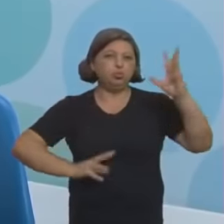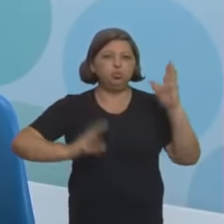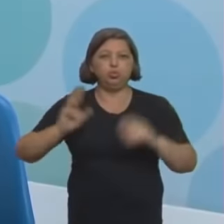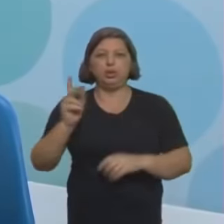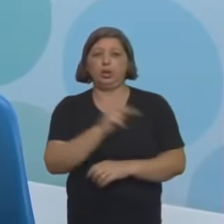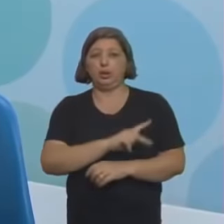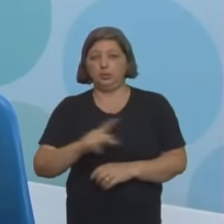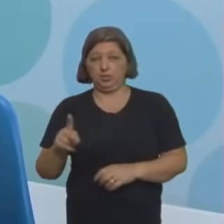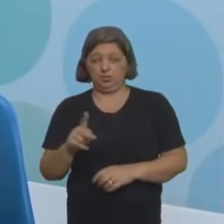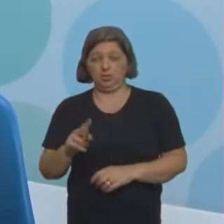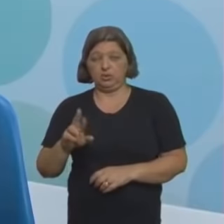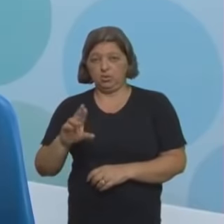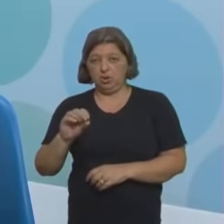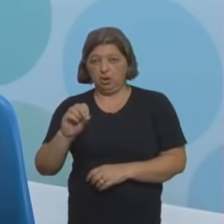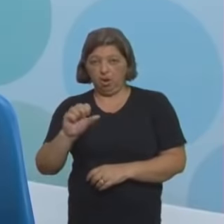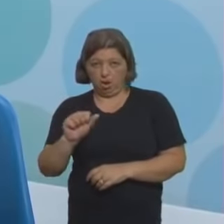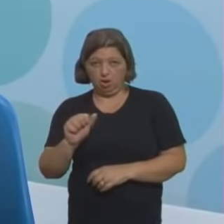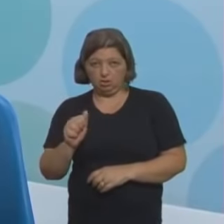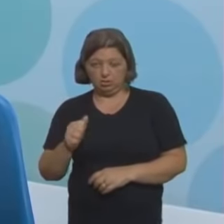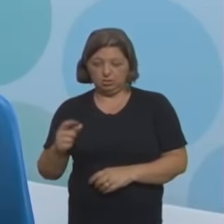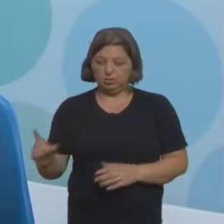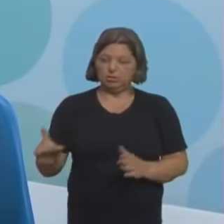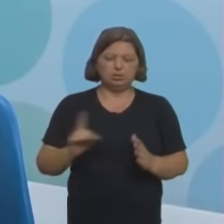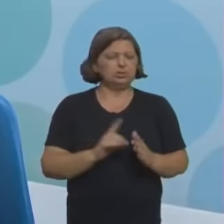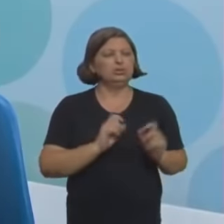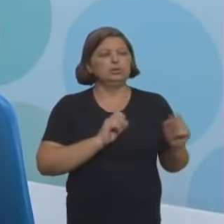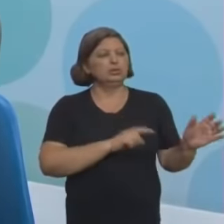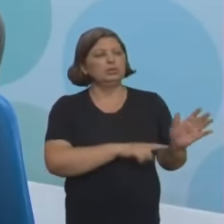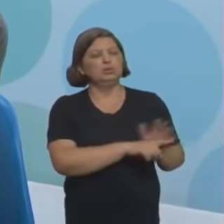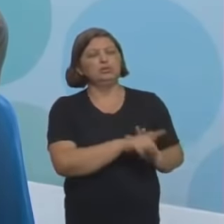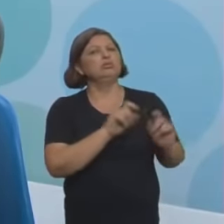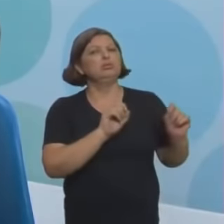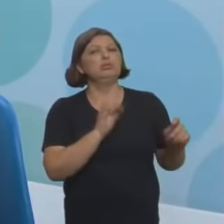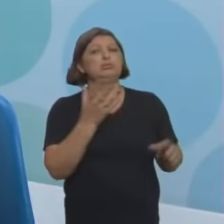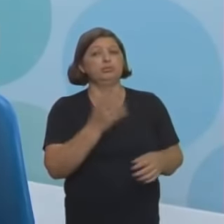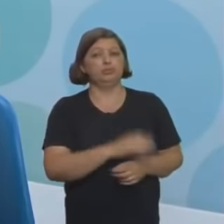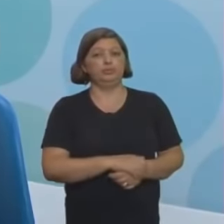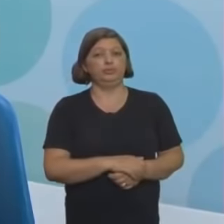professora Rosa se aproximou para ver o que estava acontecendo.